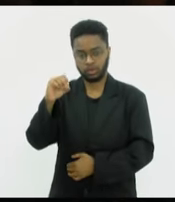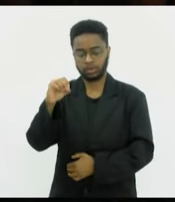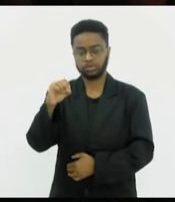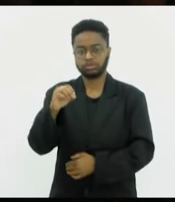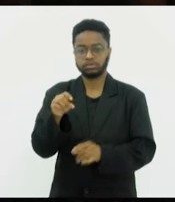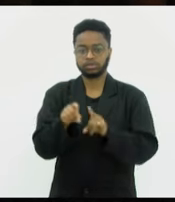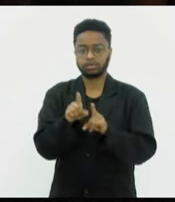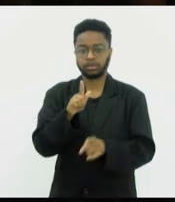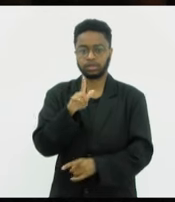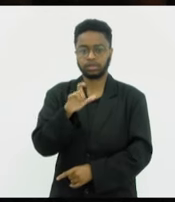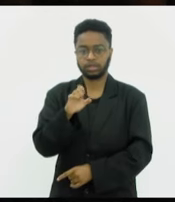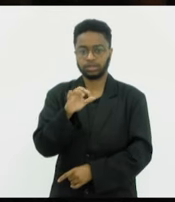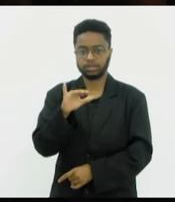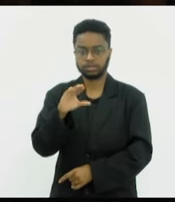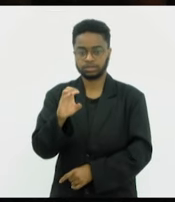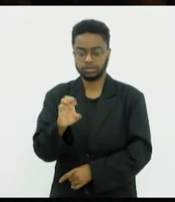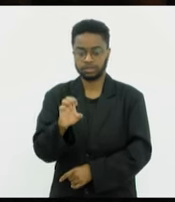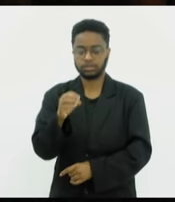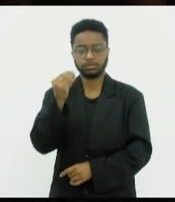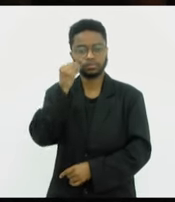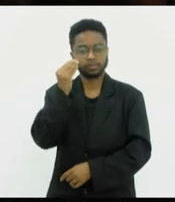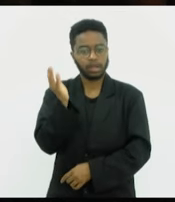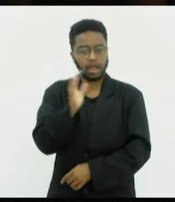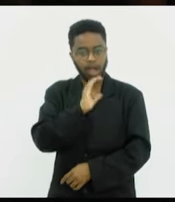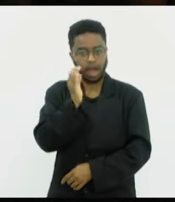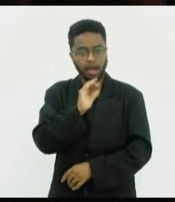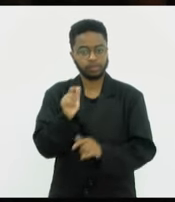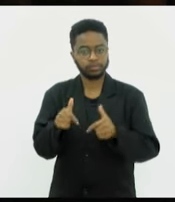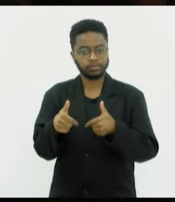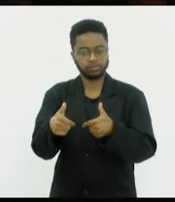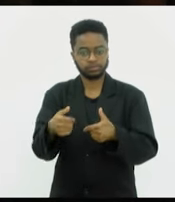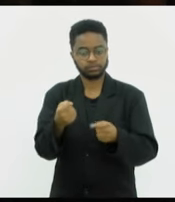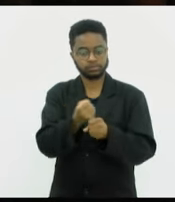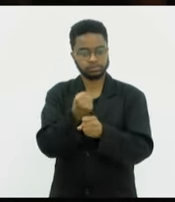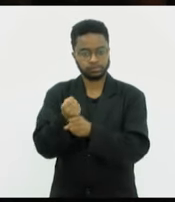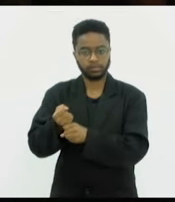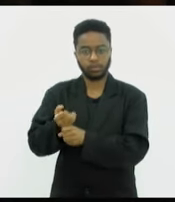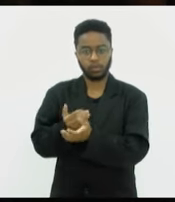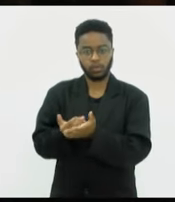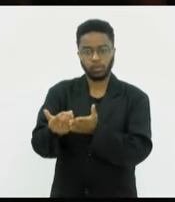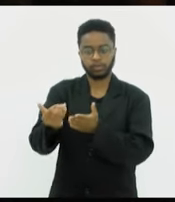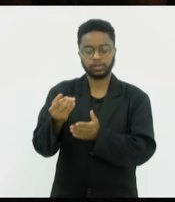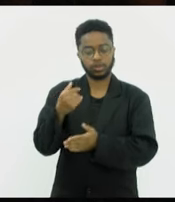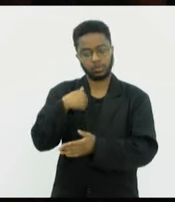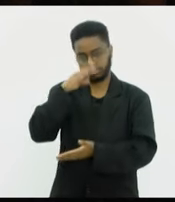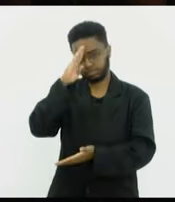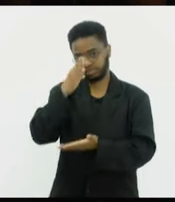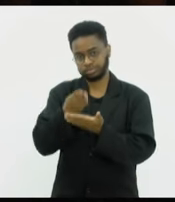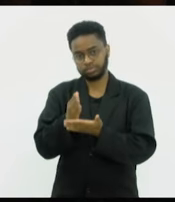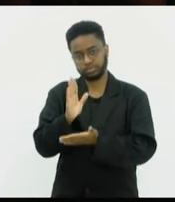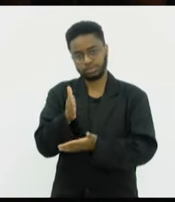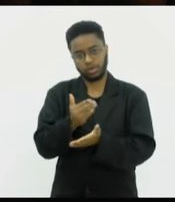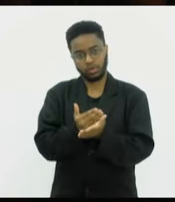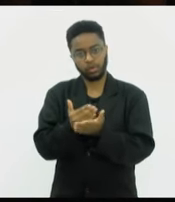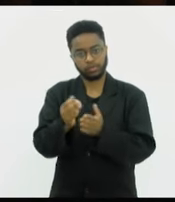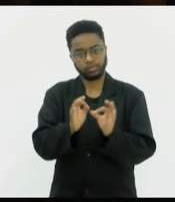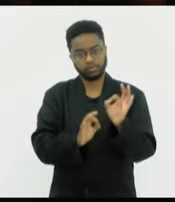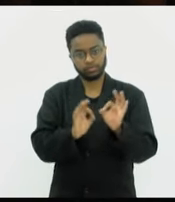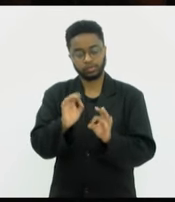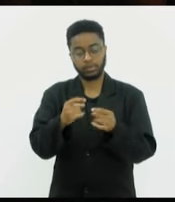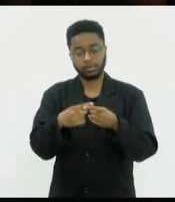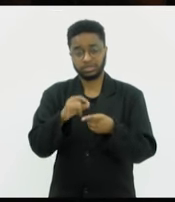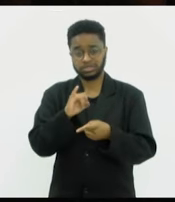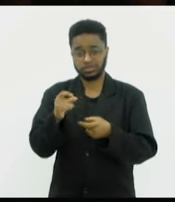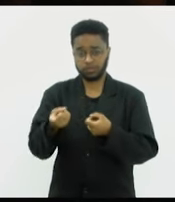diretora Gleice, para que ela possa agilizar as providências, creio que ela já esteja tomando essas providências, porque se retornar o período